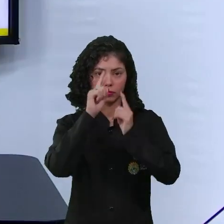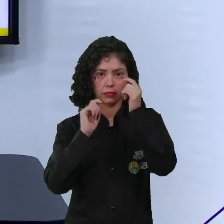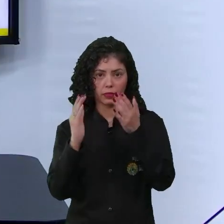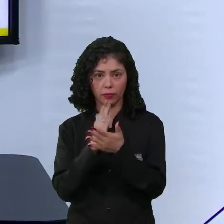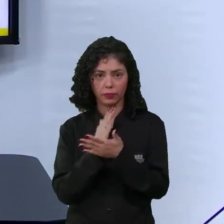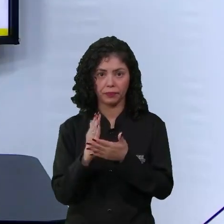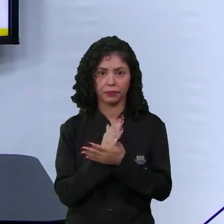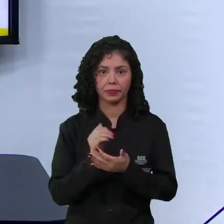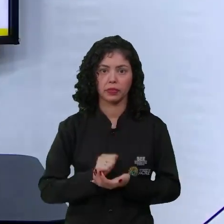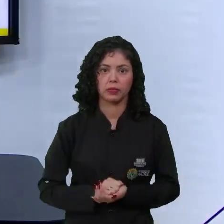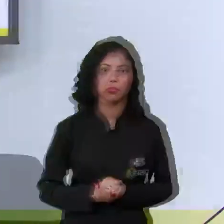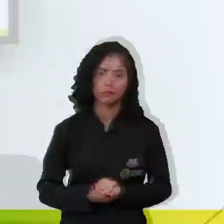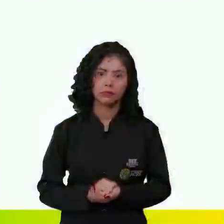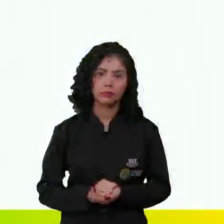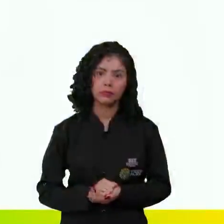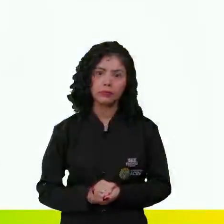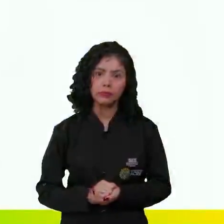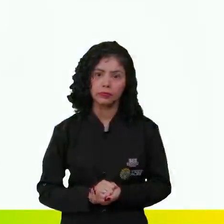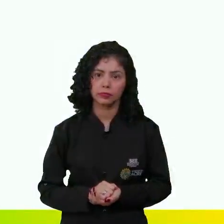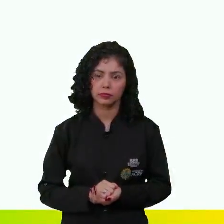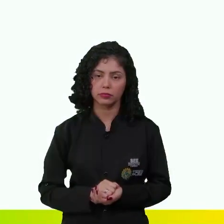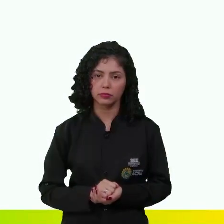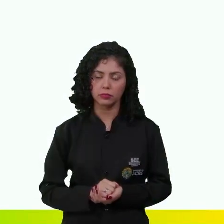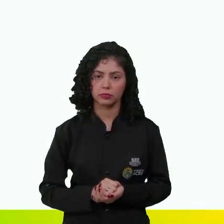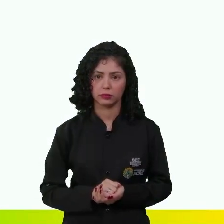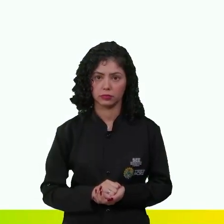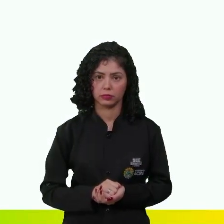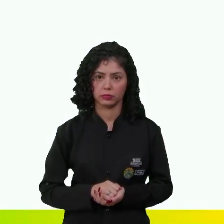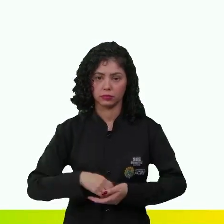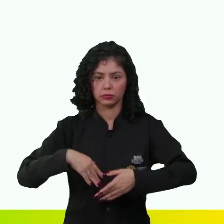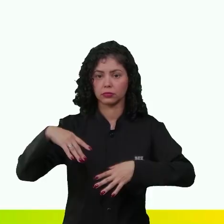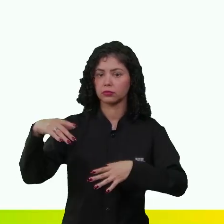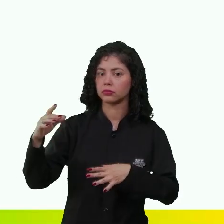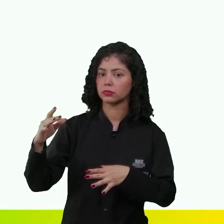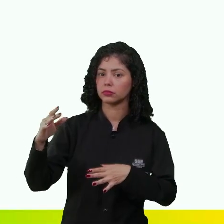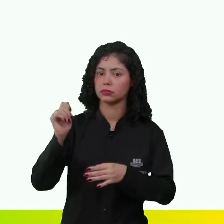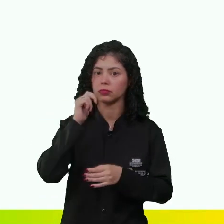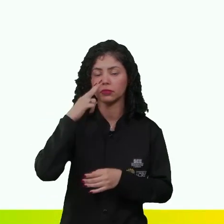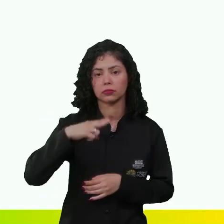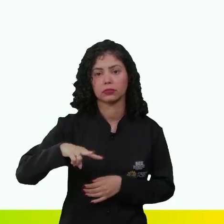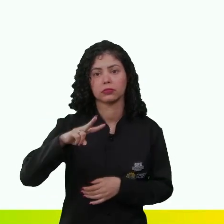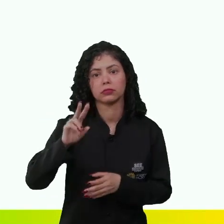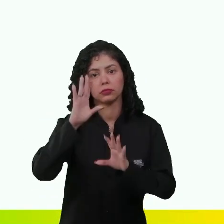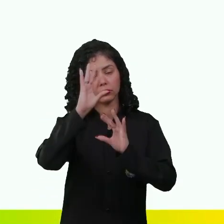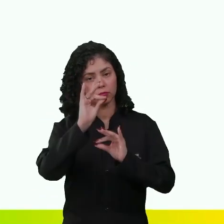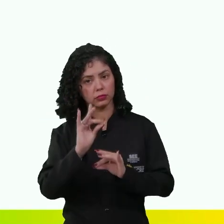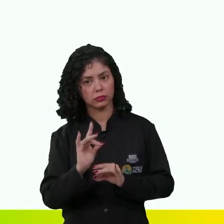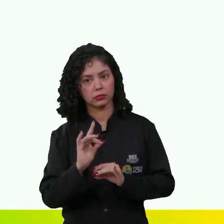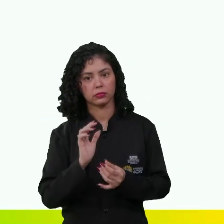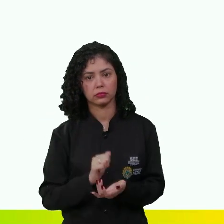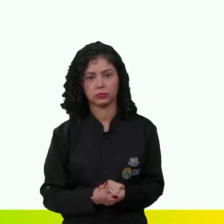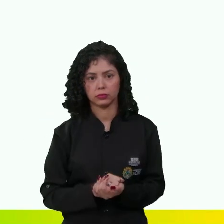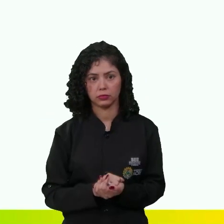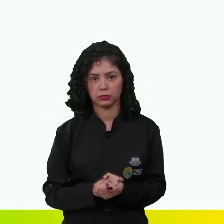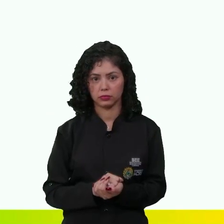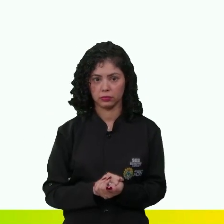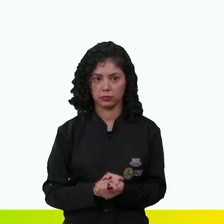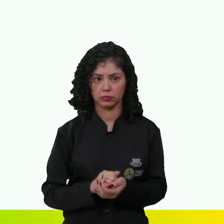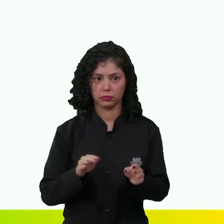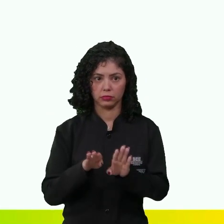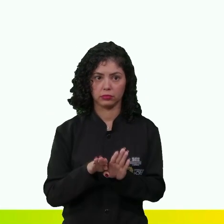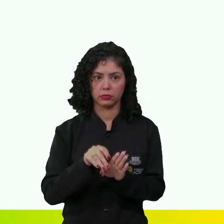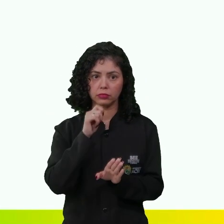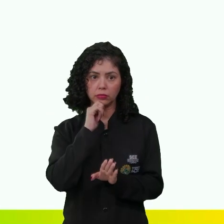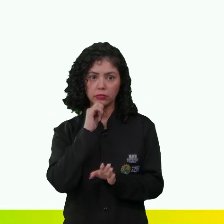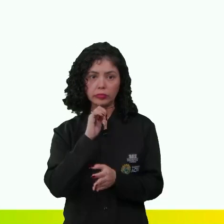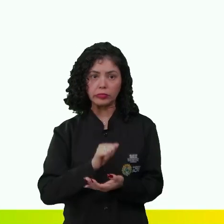algo. Veja a bailarina, olha essa bailarina aqui, olha a bailarina. Você vê a estilística do movimento. O moço do hip hop ali, ó, é